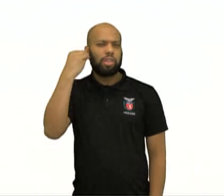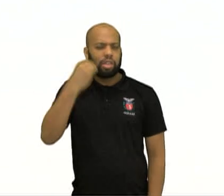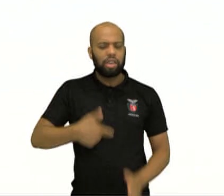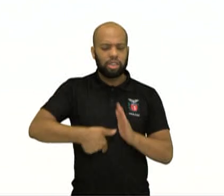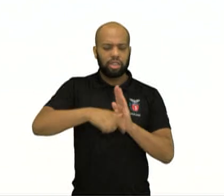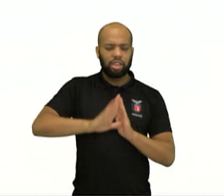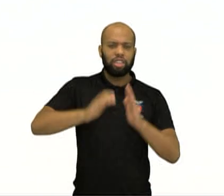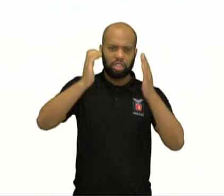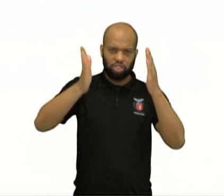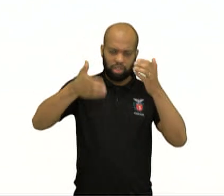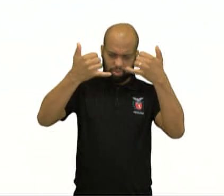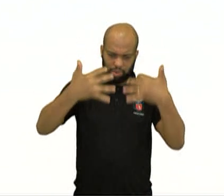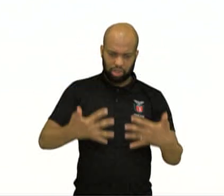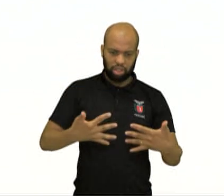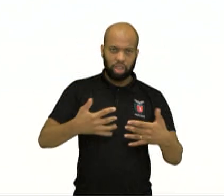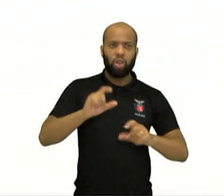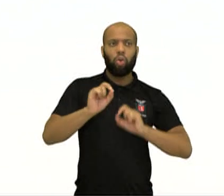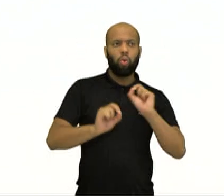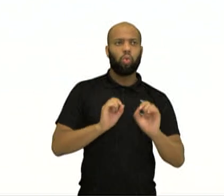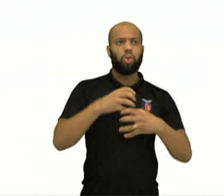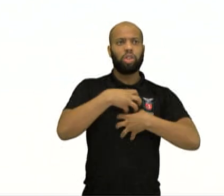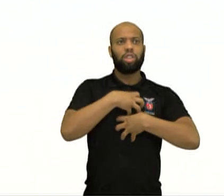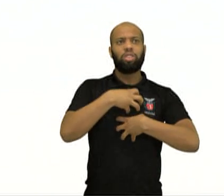foi positiva ou não?